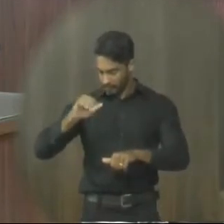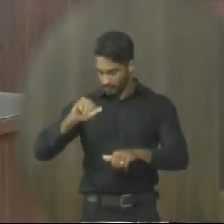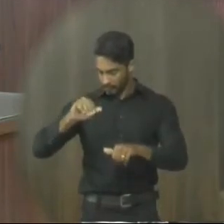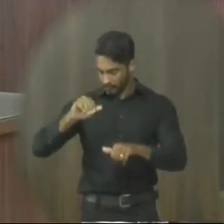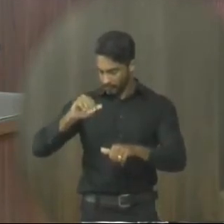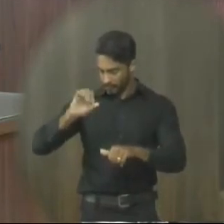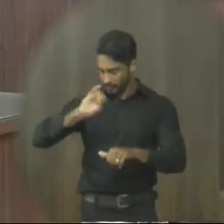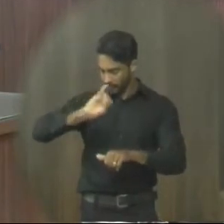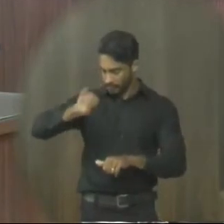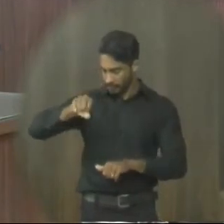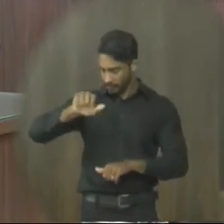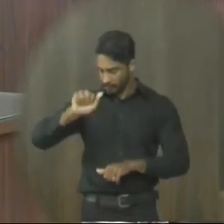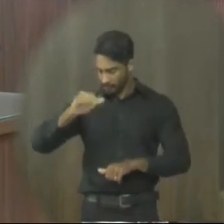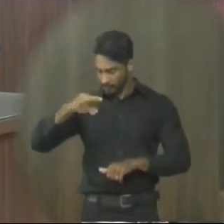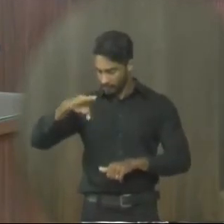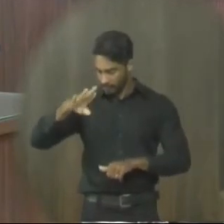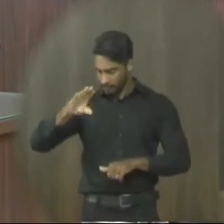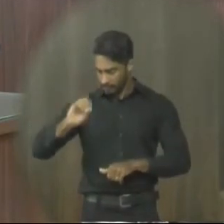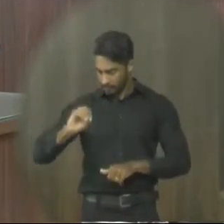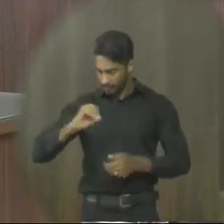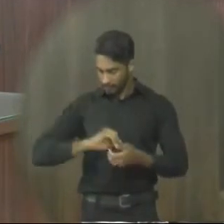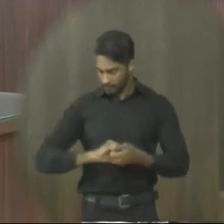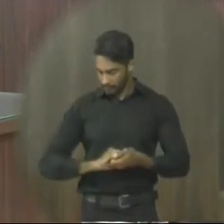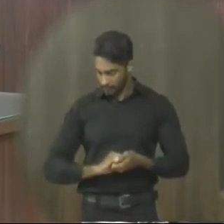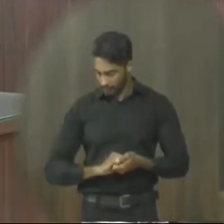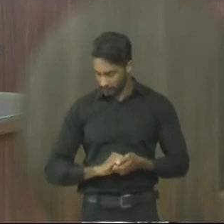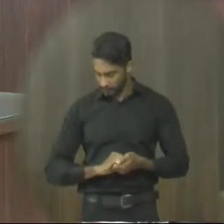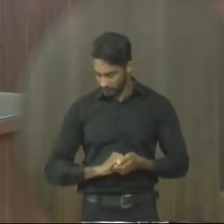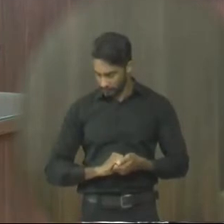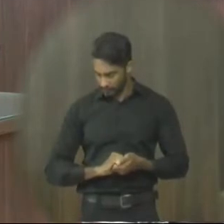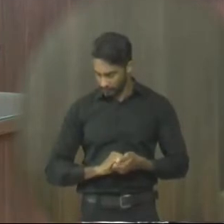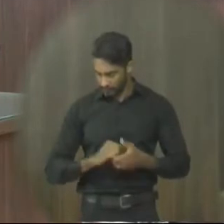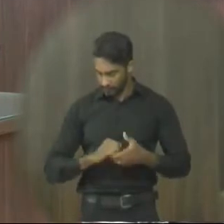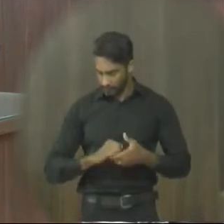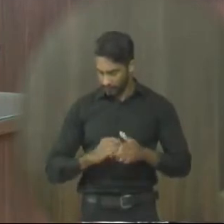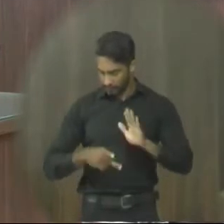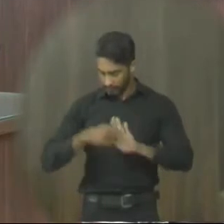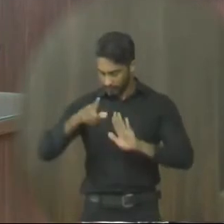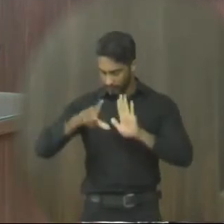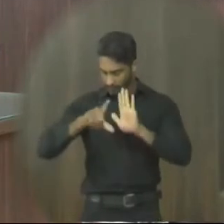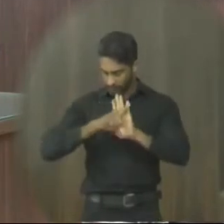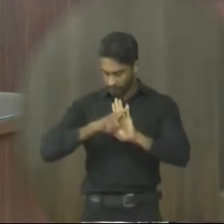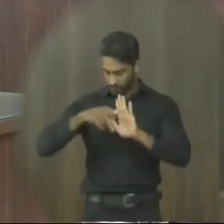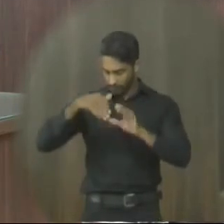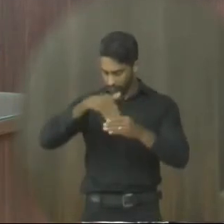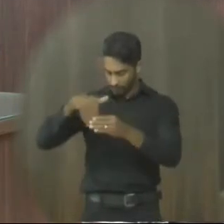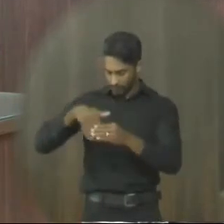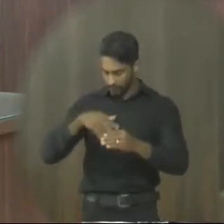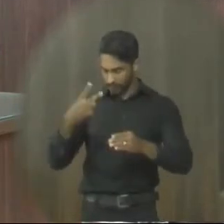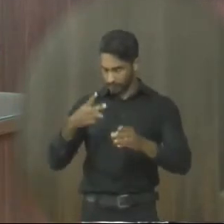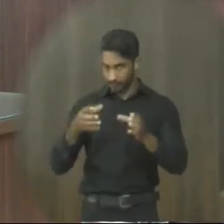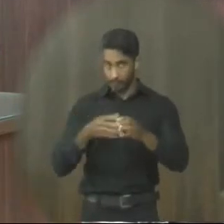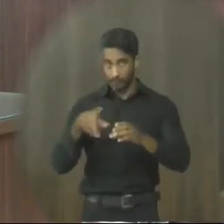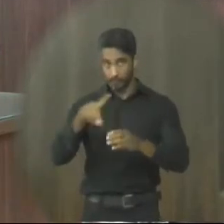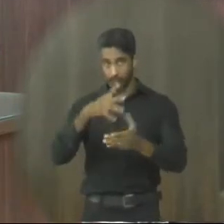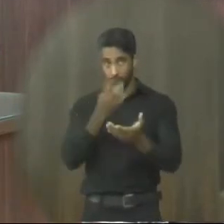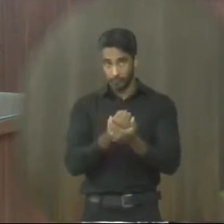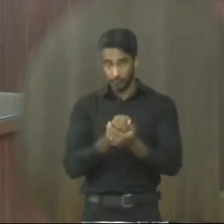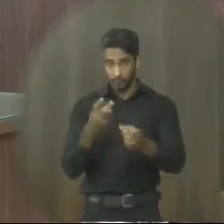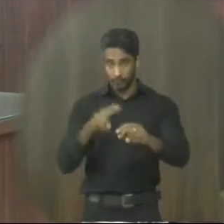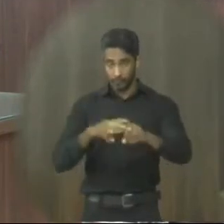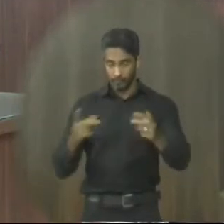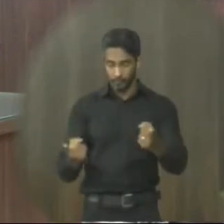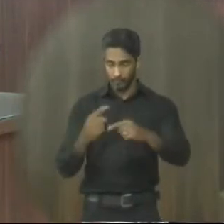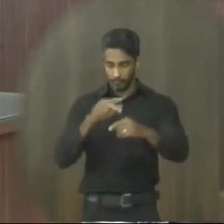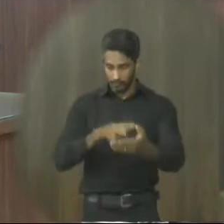Rua Jacinto Pereira dos Santos. Projeto de lei está em votação, em segundo turno. Quem for a favor, permaneça sentado.